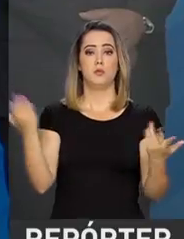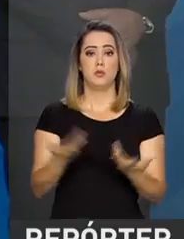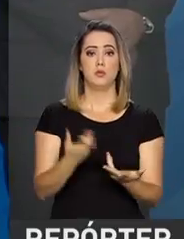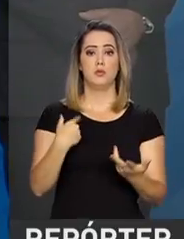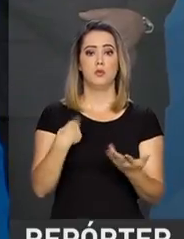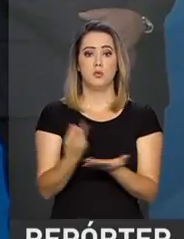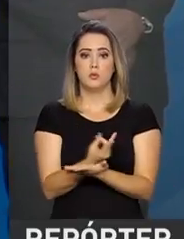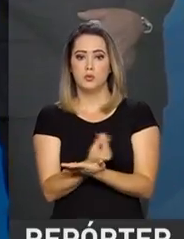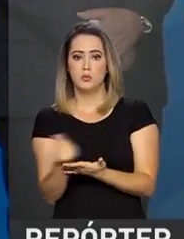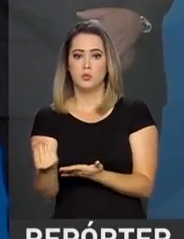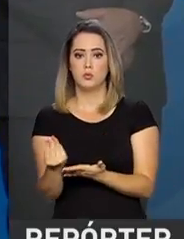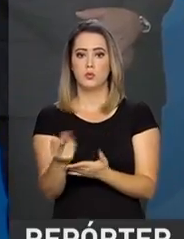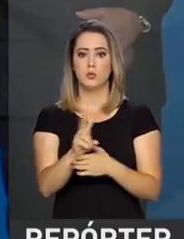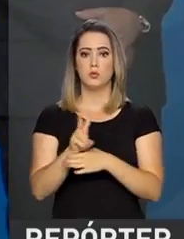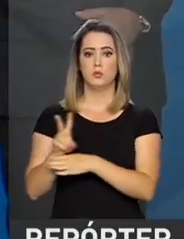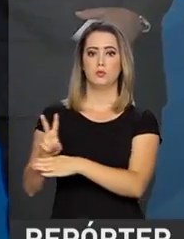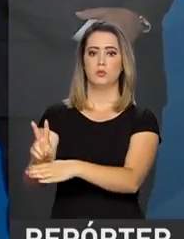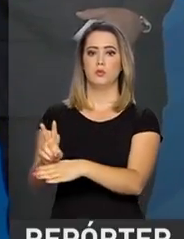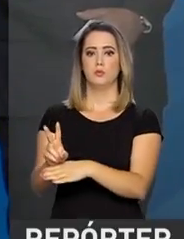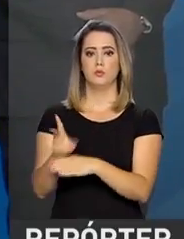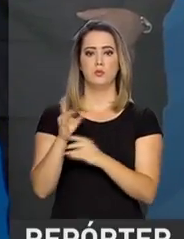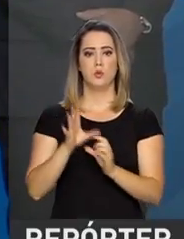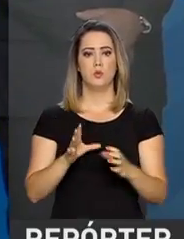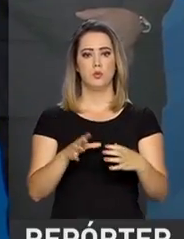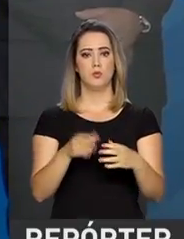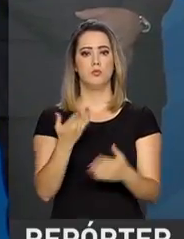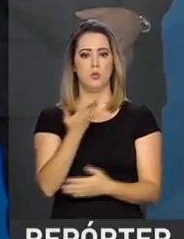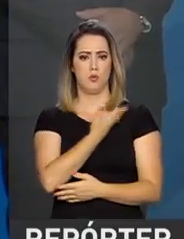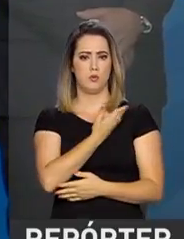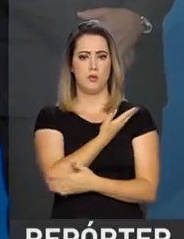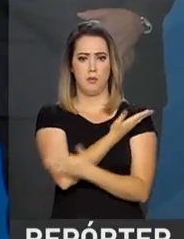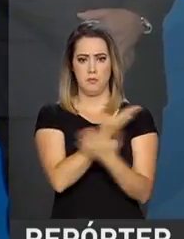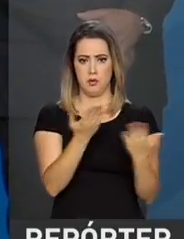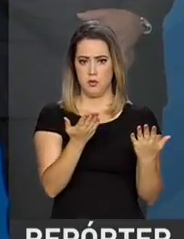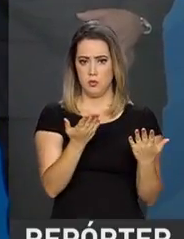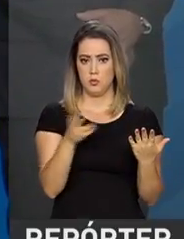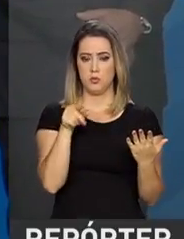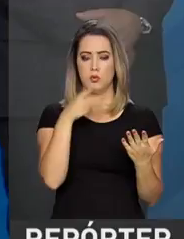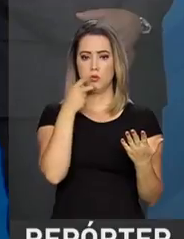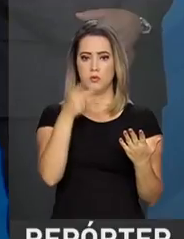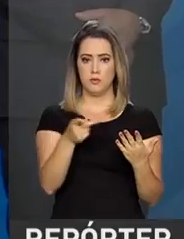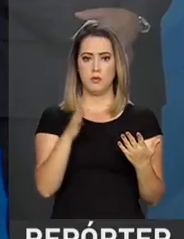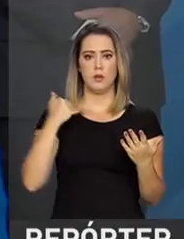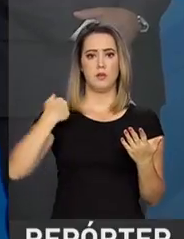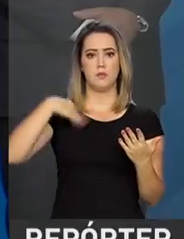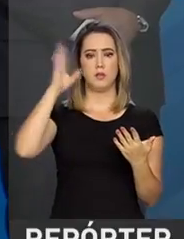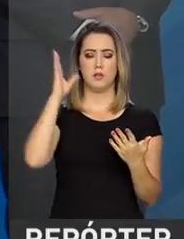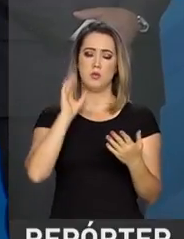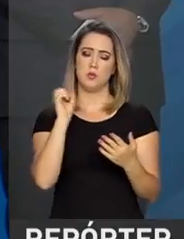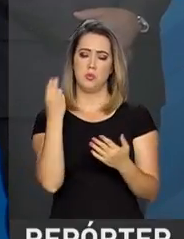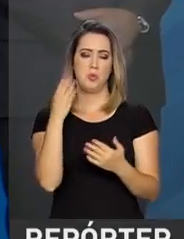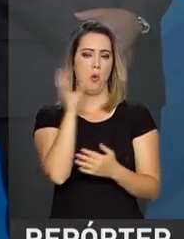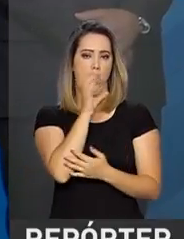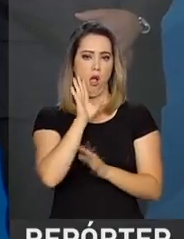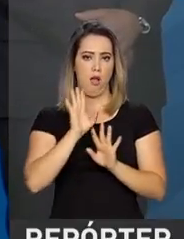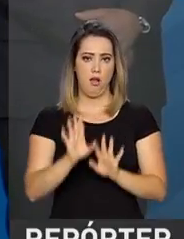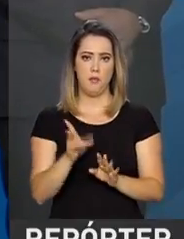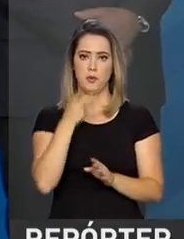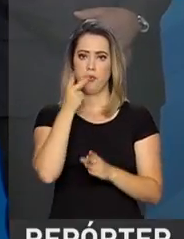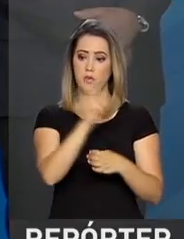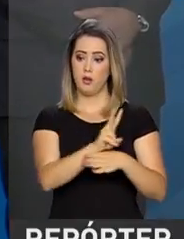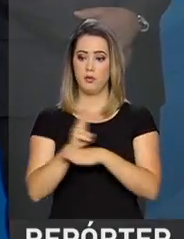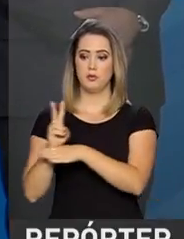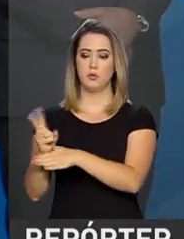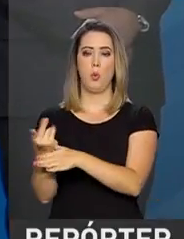do crédito. Os companheiros aqui vão comentar um pouco mais, ou só muito rapidamente, essa questão do crédito.